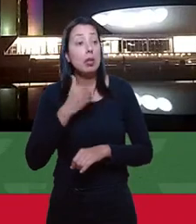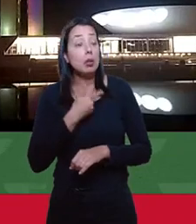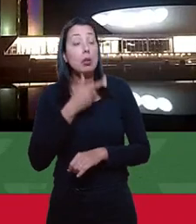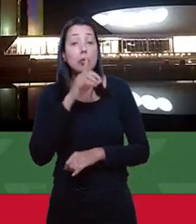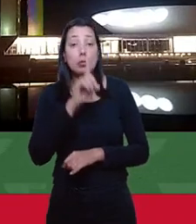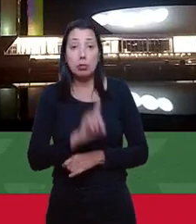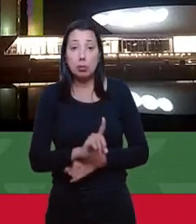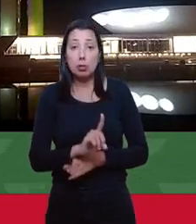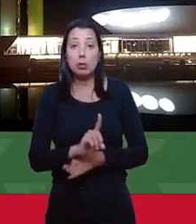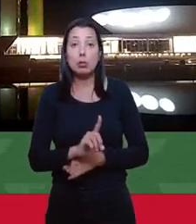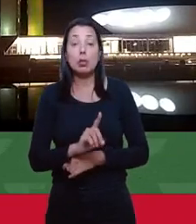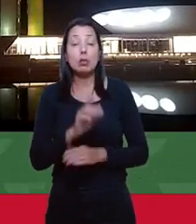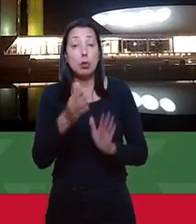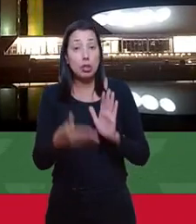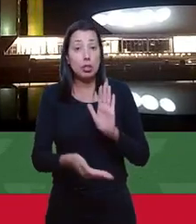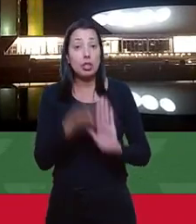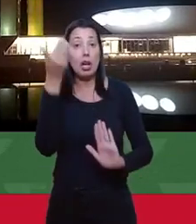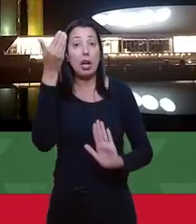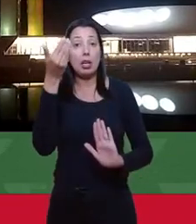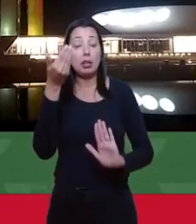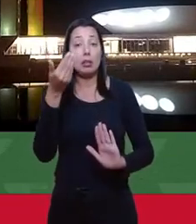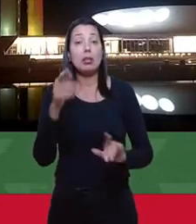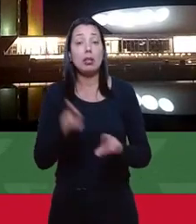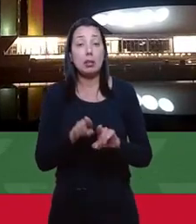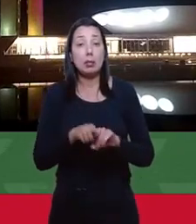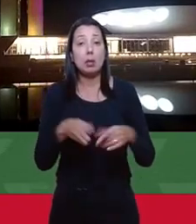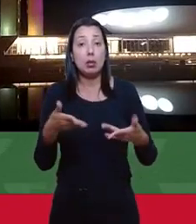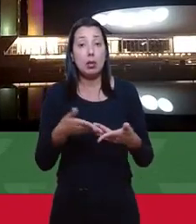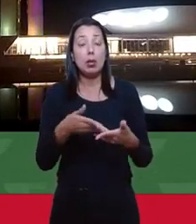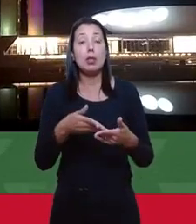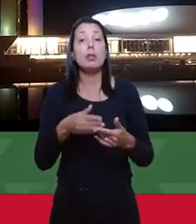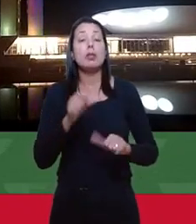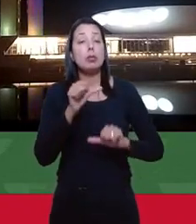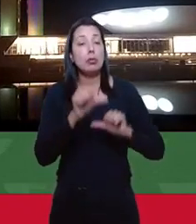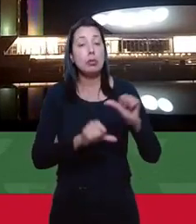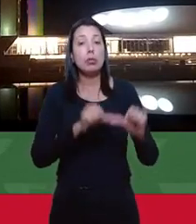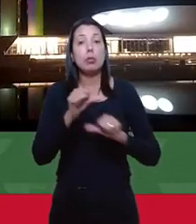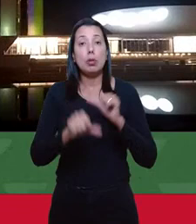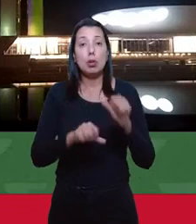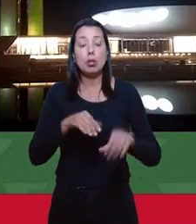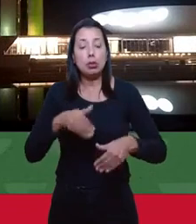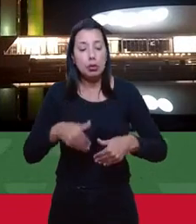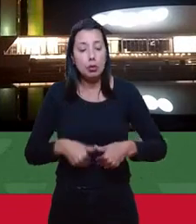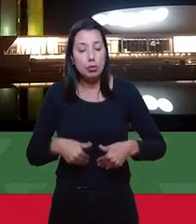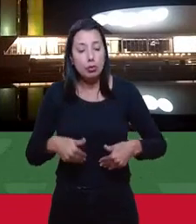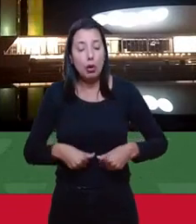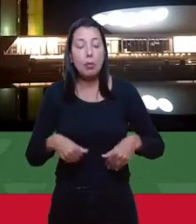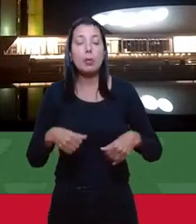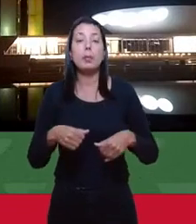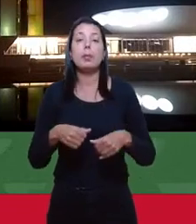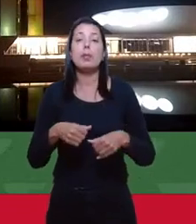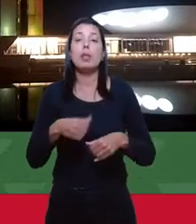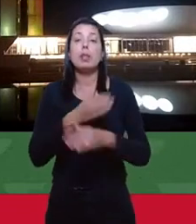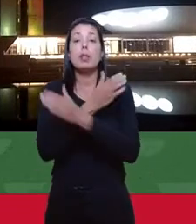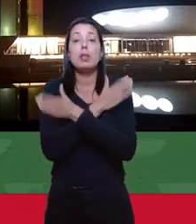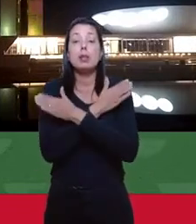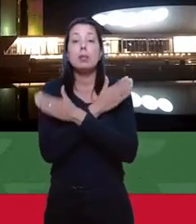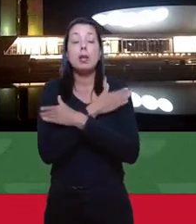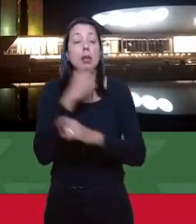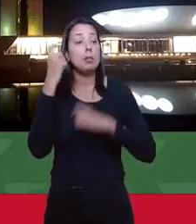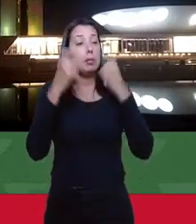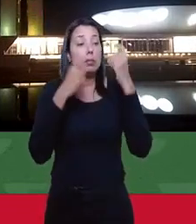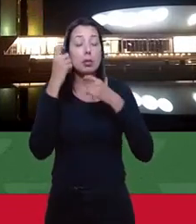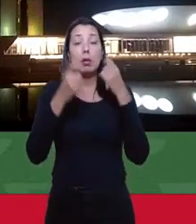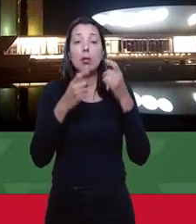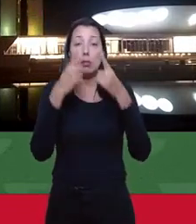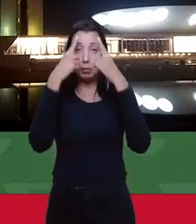de direito, que não foi tirado, para a gente viver esse momento triste de trevas, de fome, de desemprego, de desespero e de